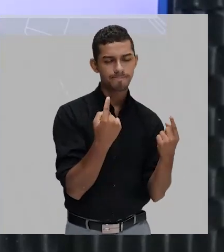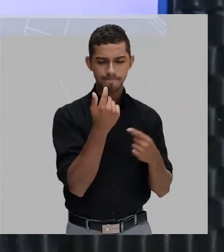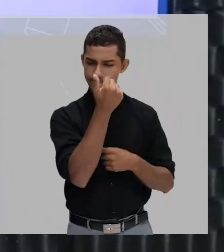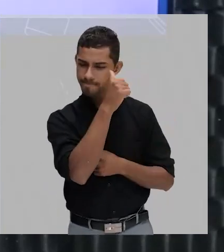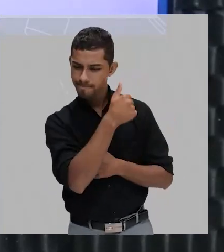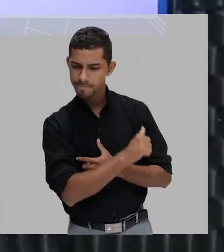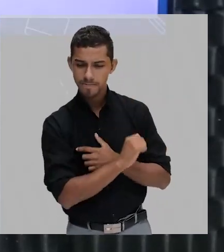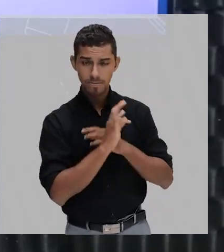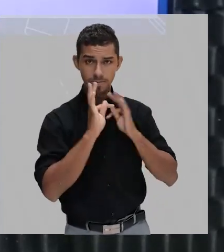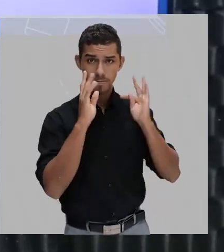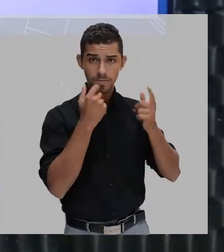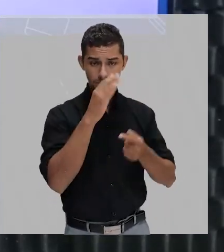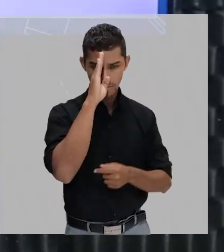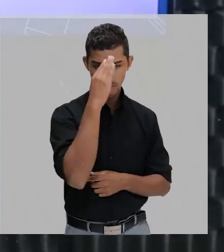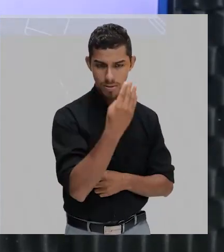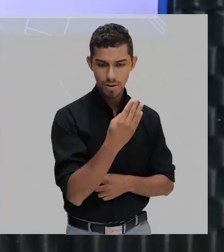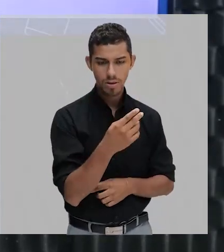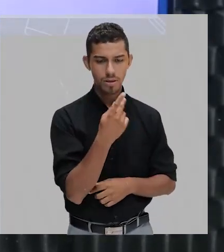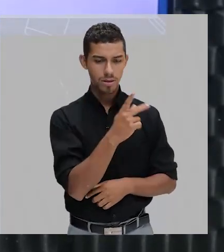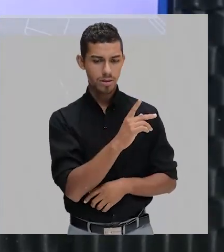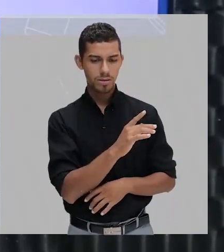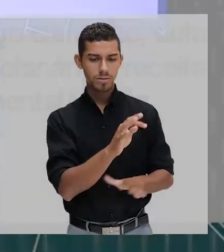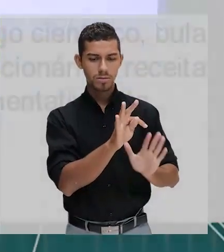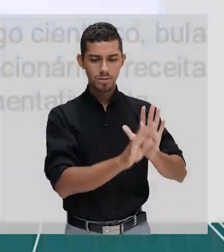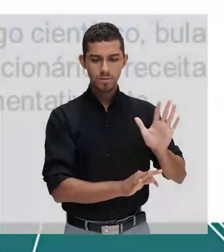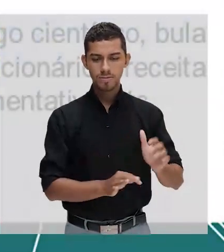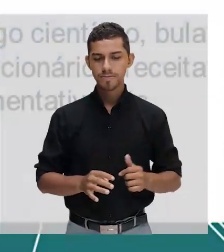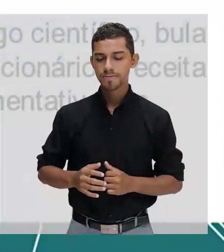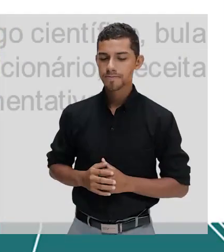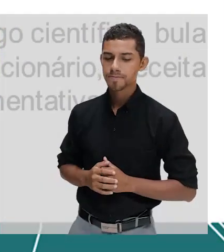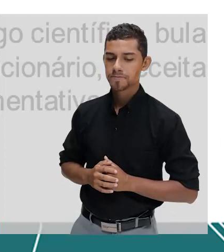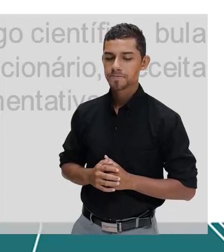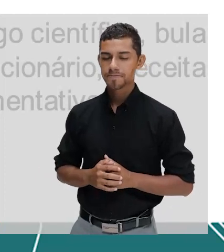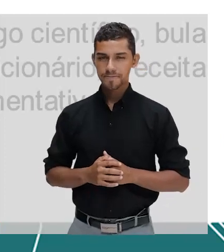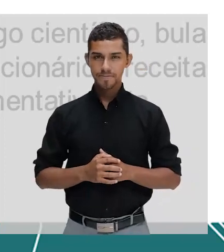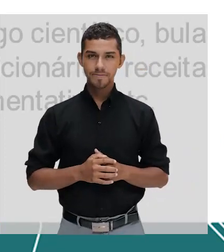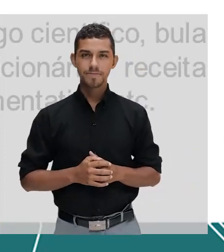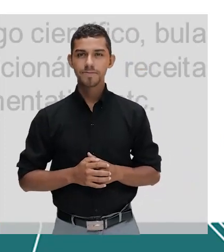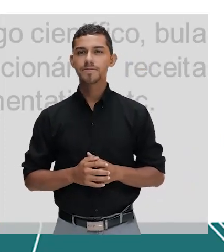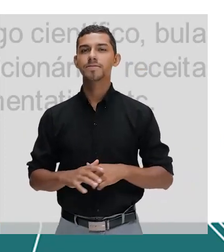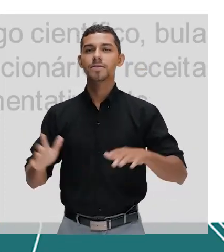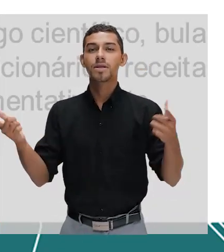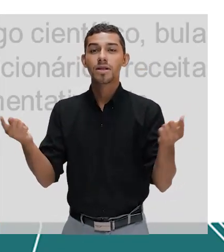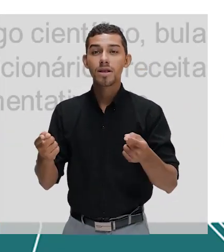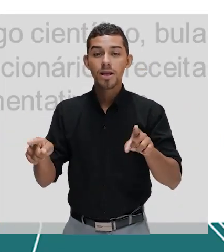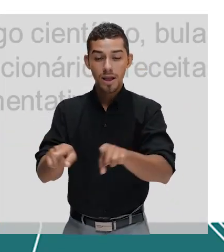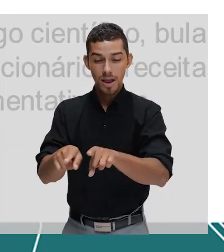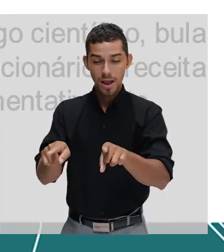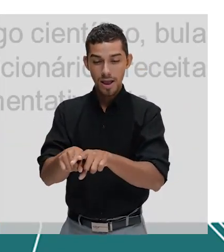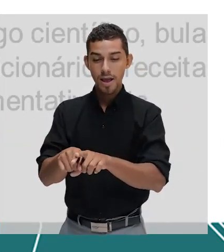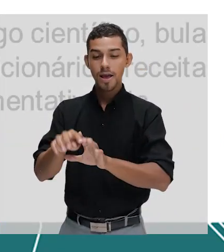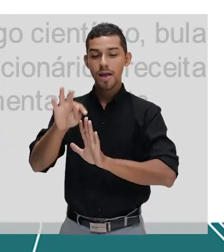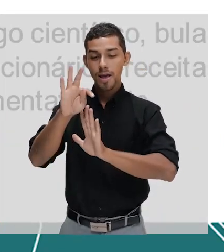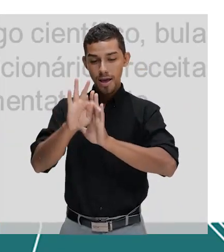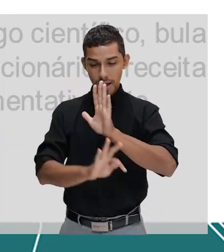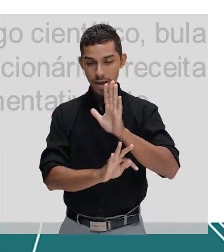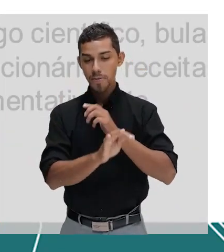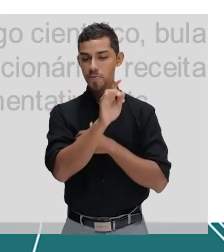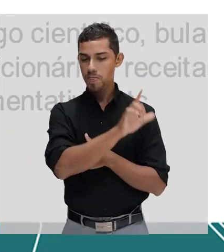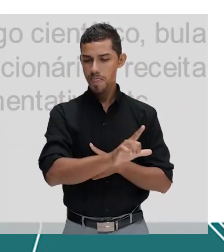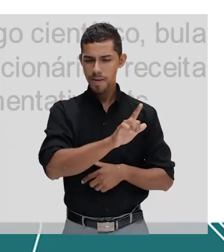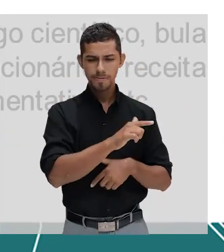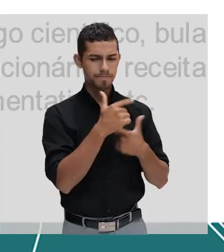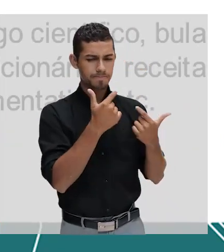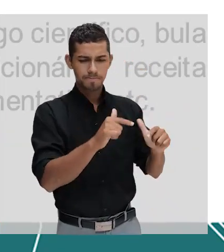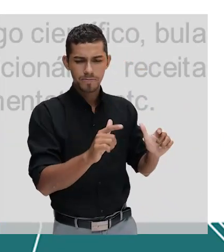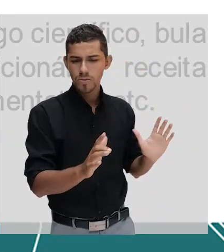faz parte dos textos não literários. Além disso, o texto não literário é escrito em prosa, tem uma